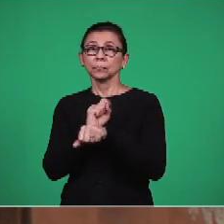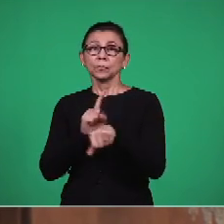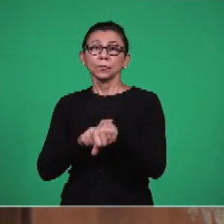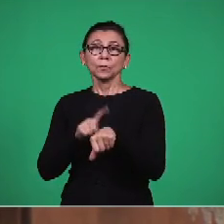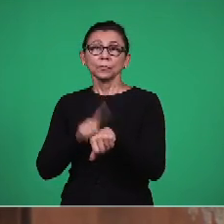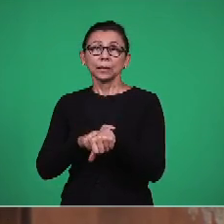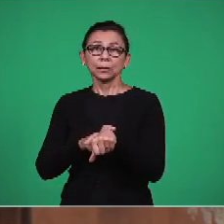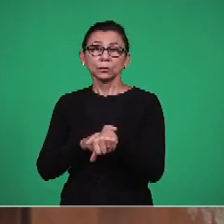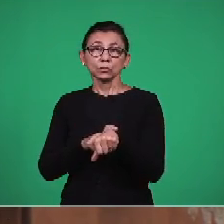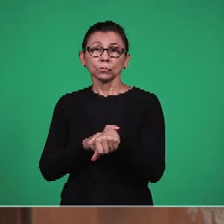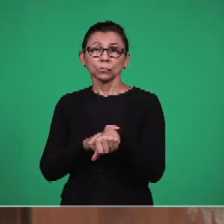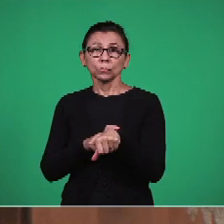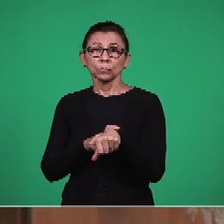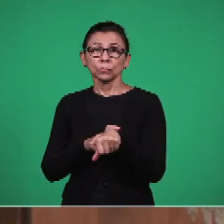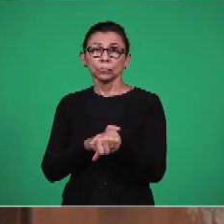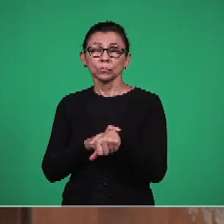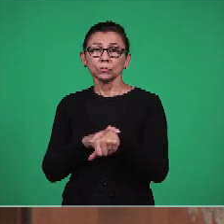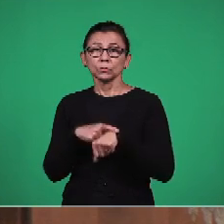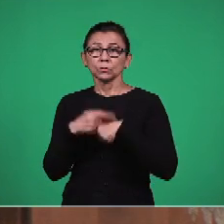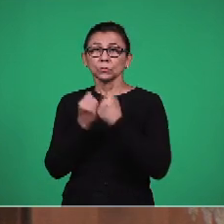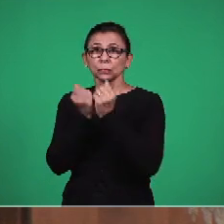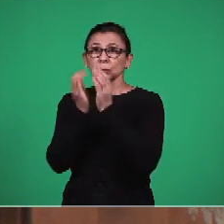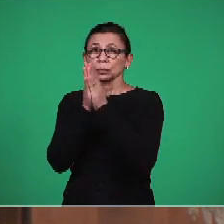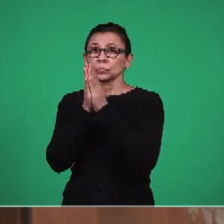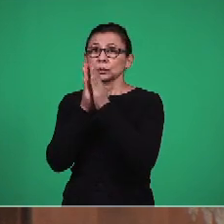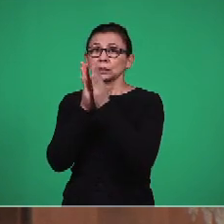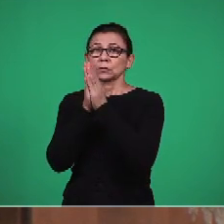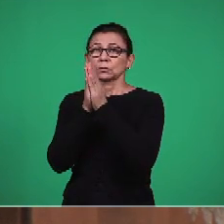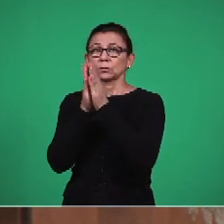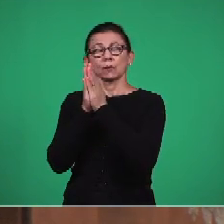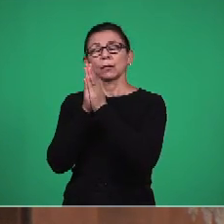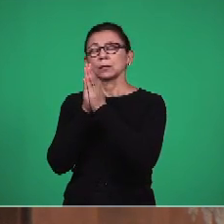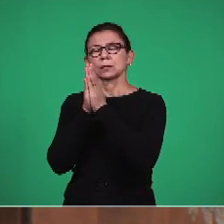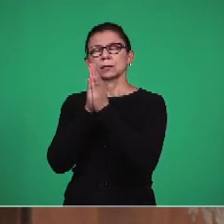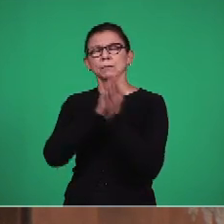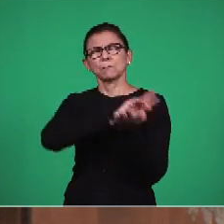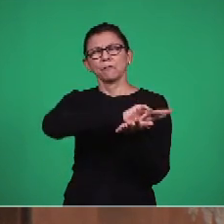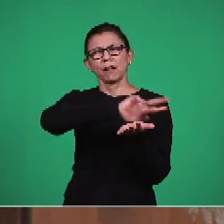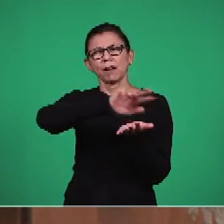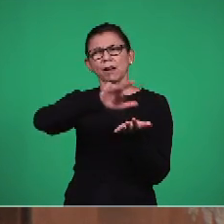No momento quando as orações encheram o